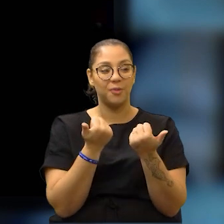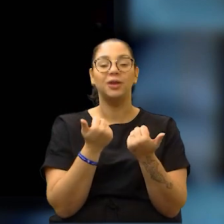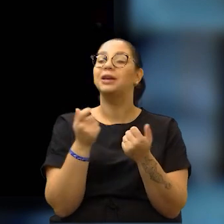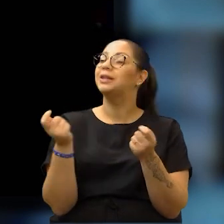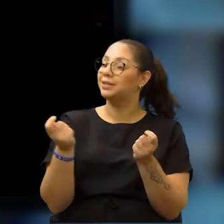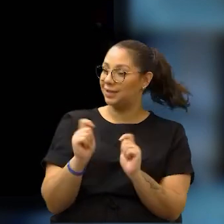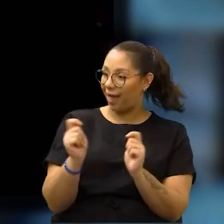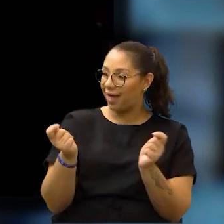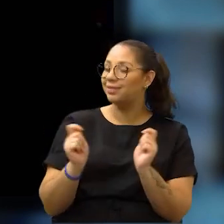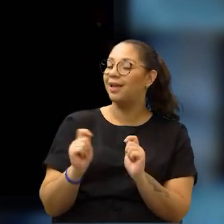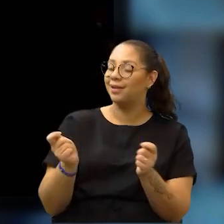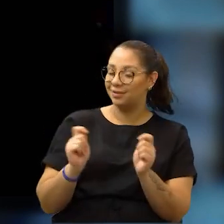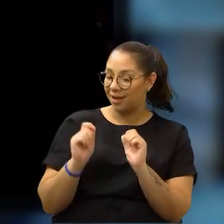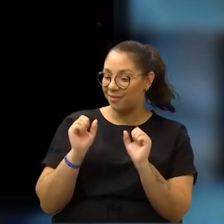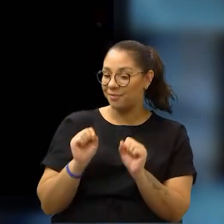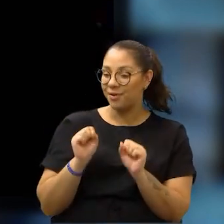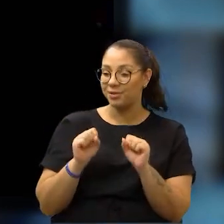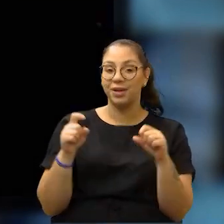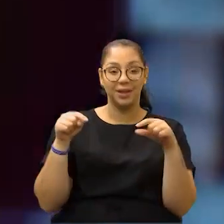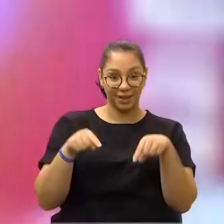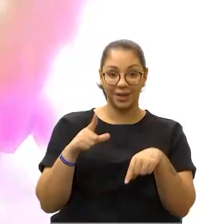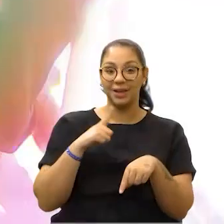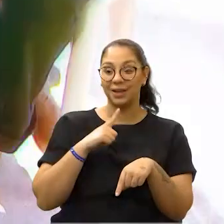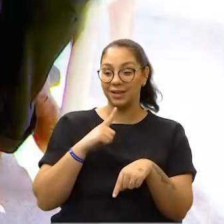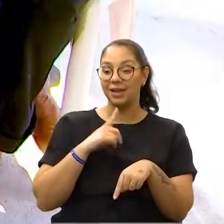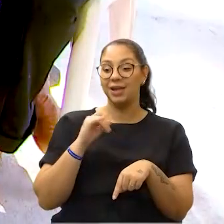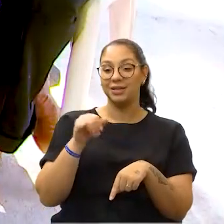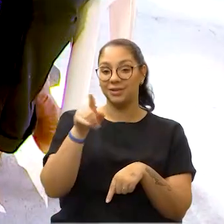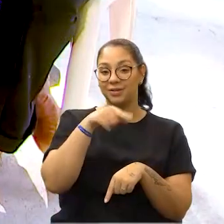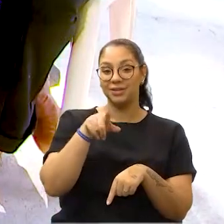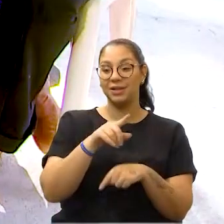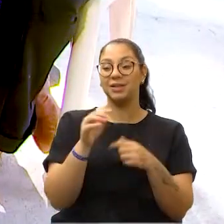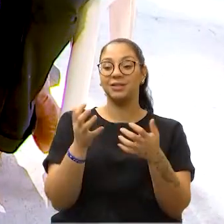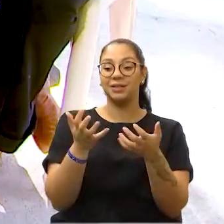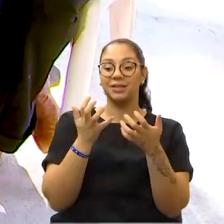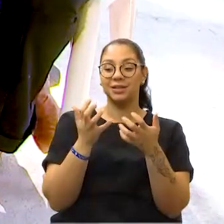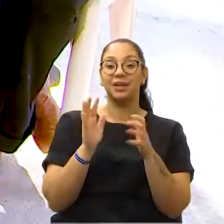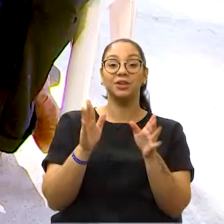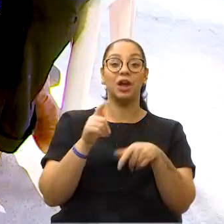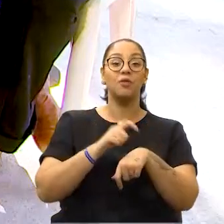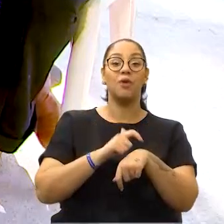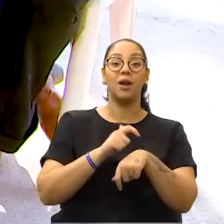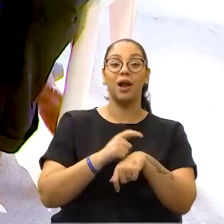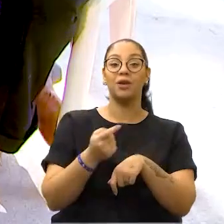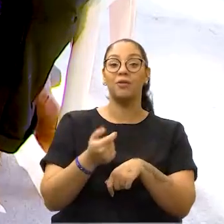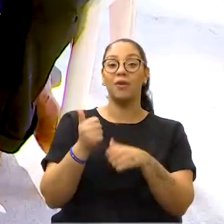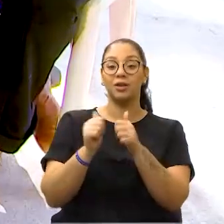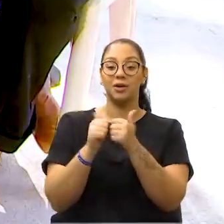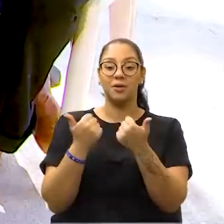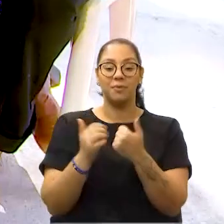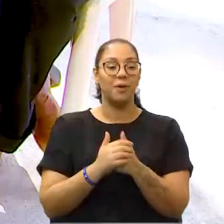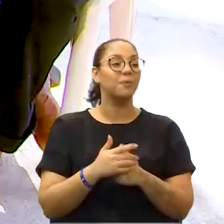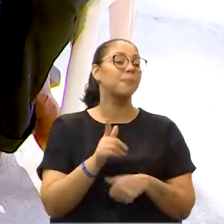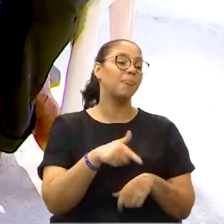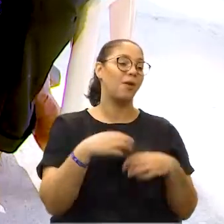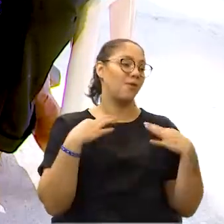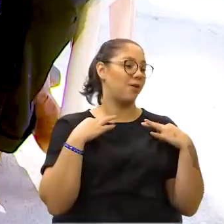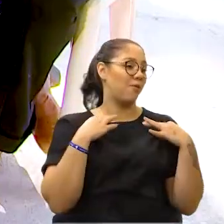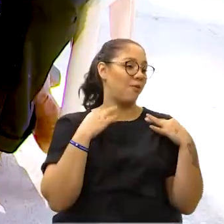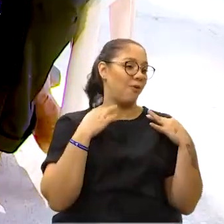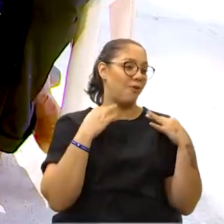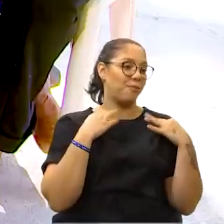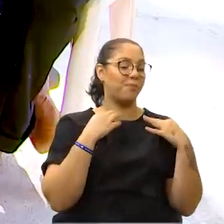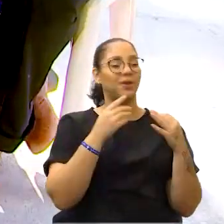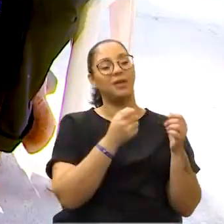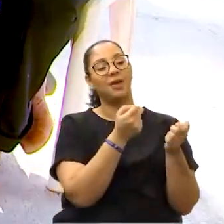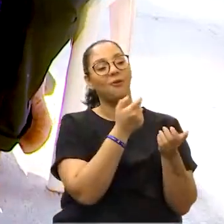um pãozinho caseiro, dá e bem, tomar um café da tarde. Tranquilo, dá. Inclusive agora tem, se vocês quiserem. Olha, tá no horário de sair o pão agora.